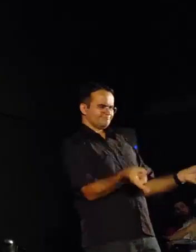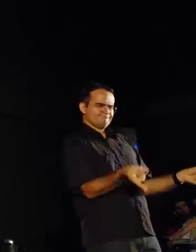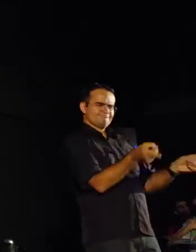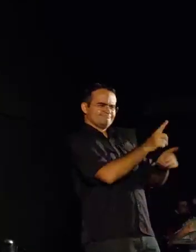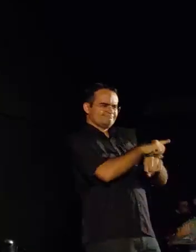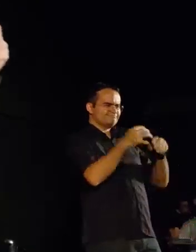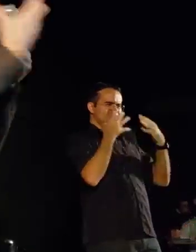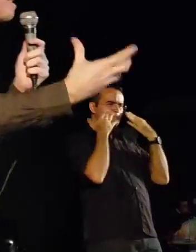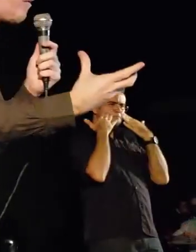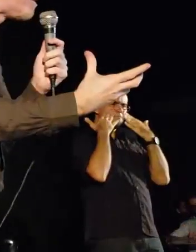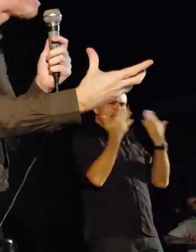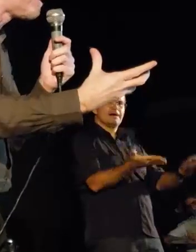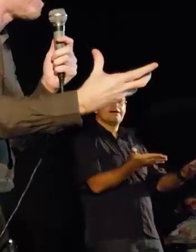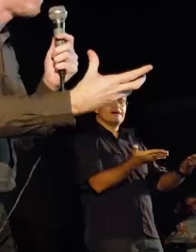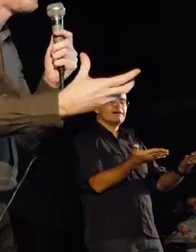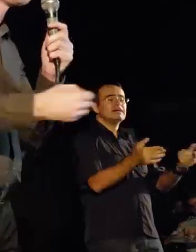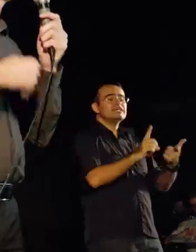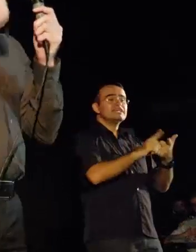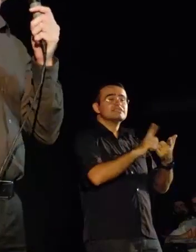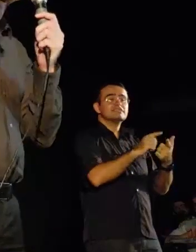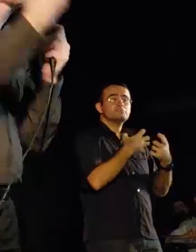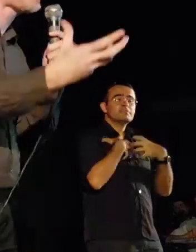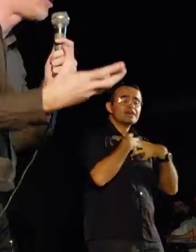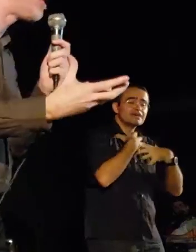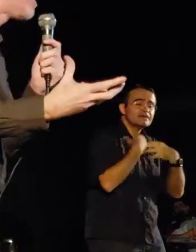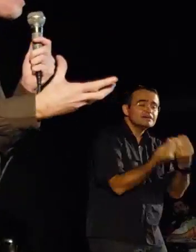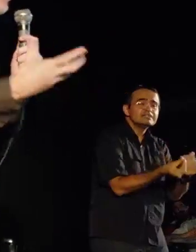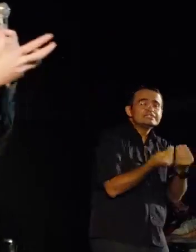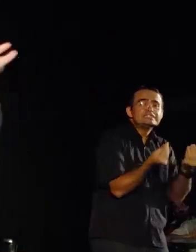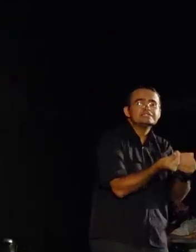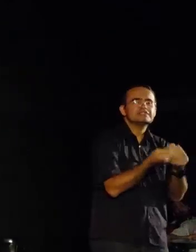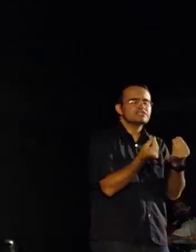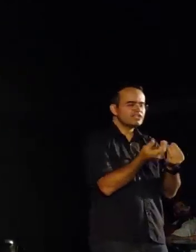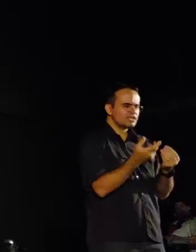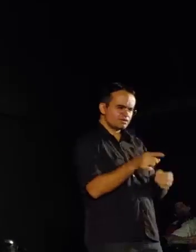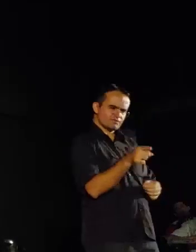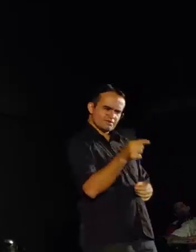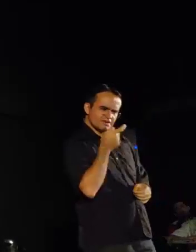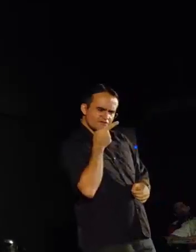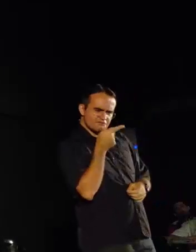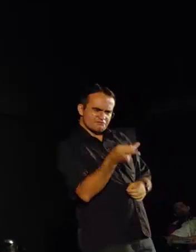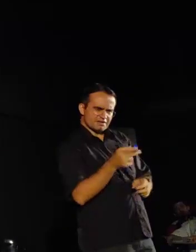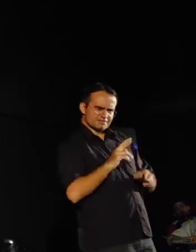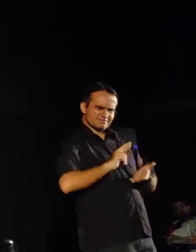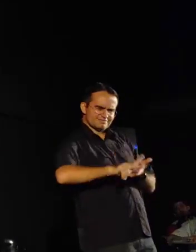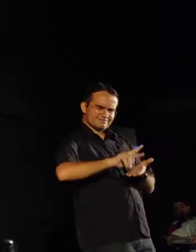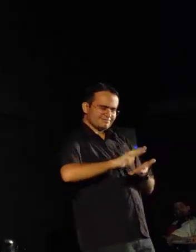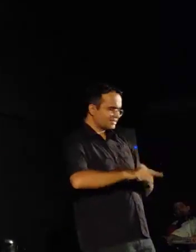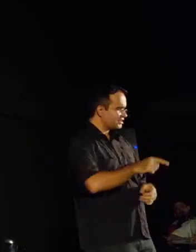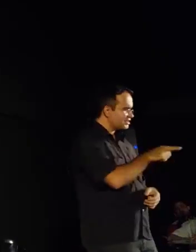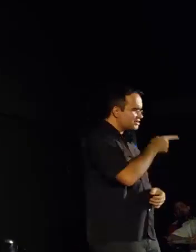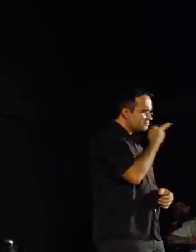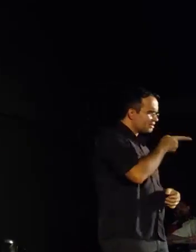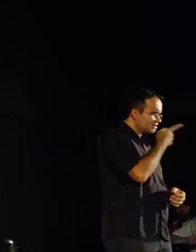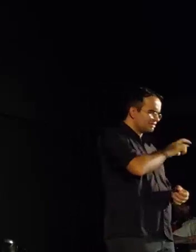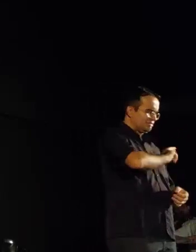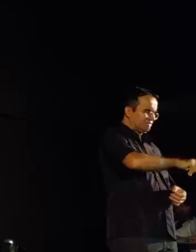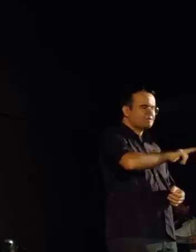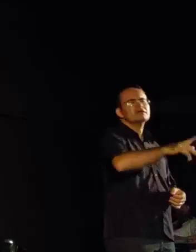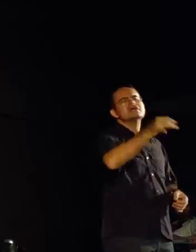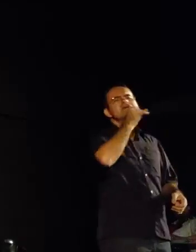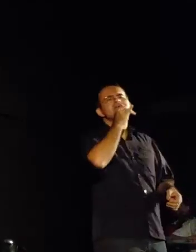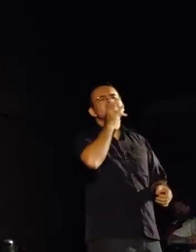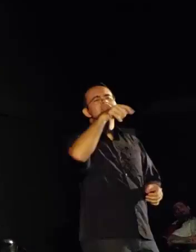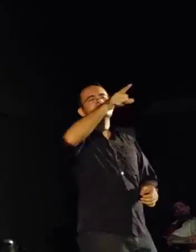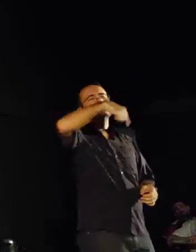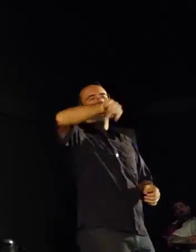de mais nada, sensíveis. As pessoas sentiam essas contradições. Por exemplo, lembra o que acontece, a